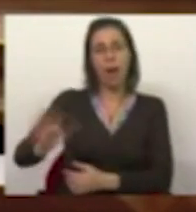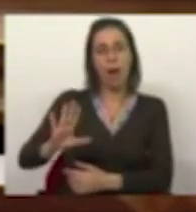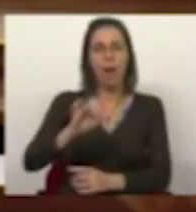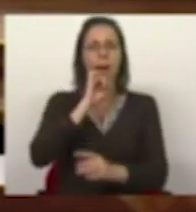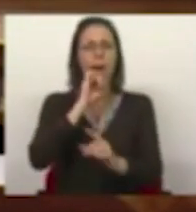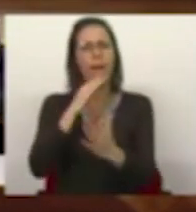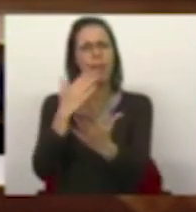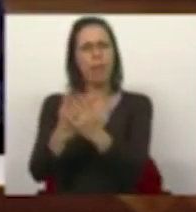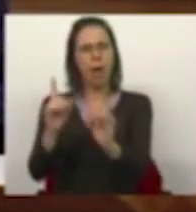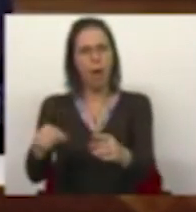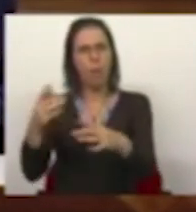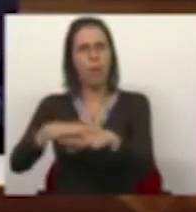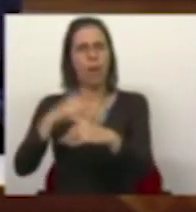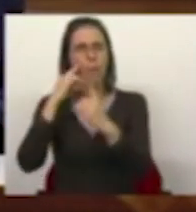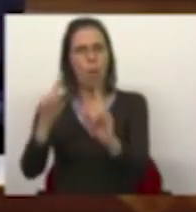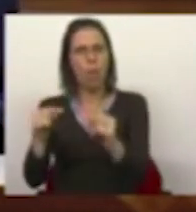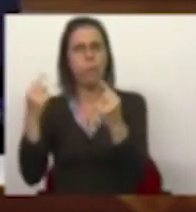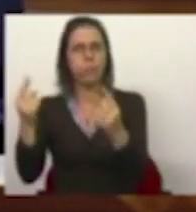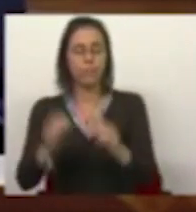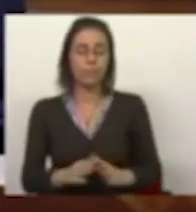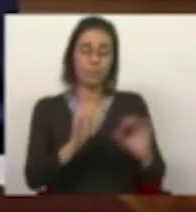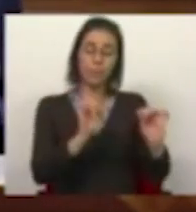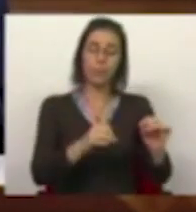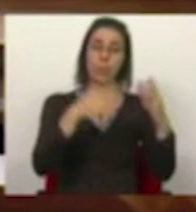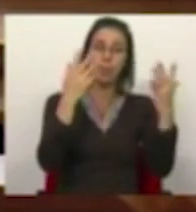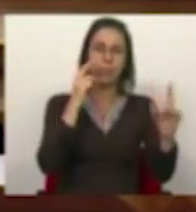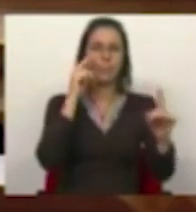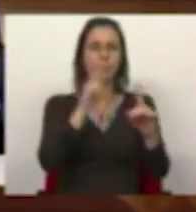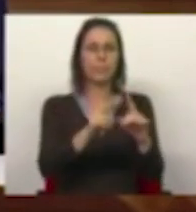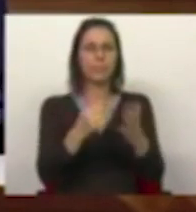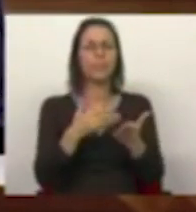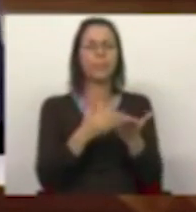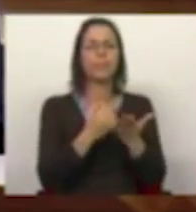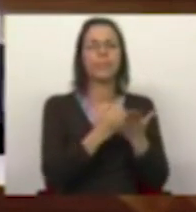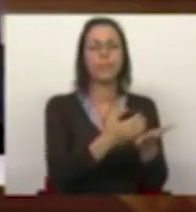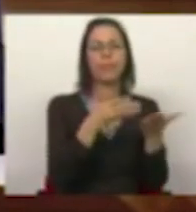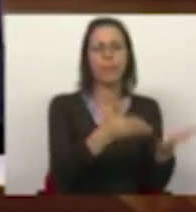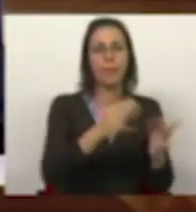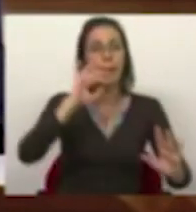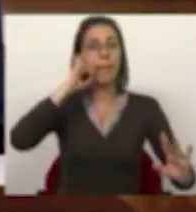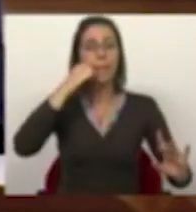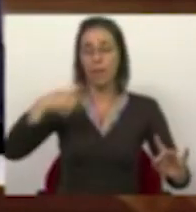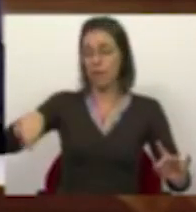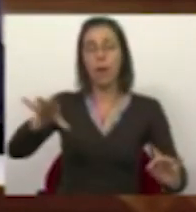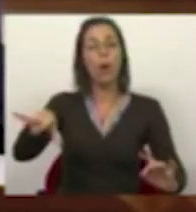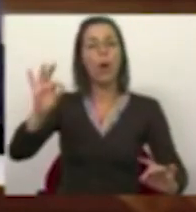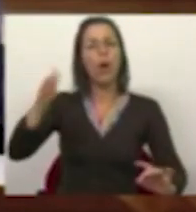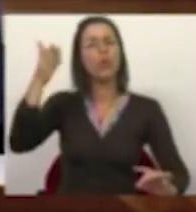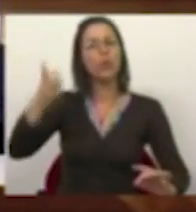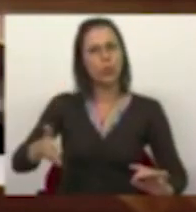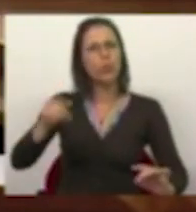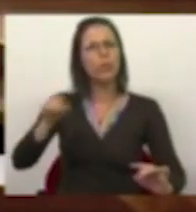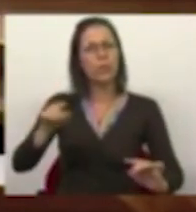da capacitação da administração pública, na prioridade a visões assistencialistas em prejuízo das opções de